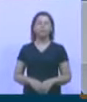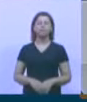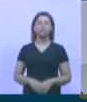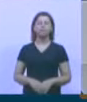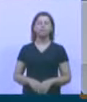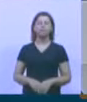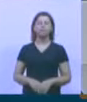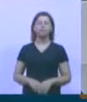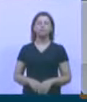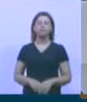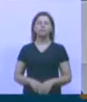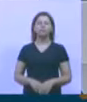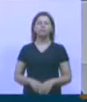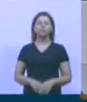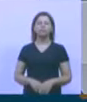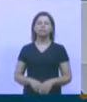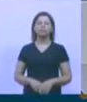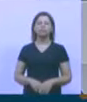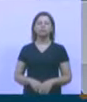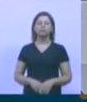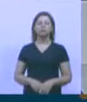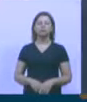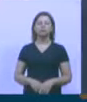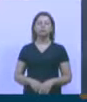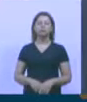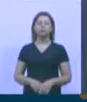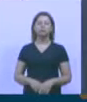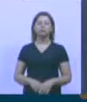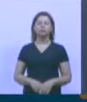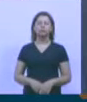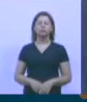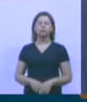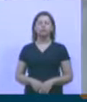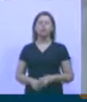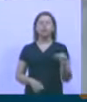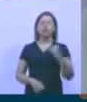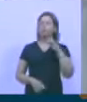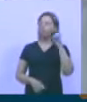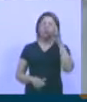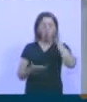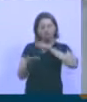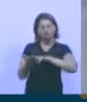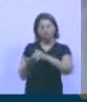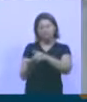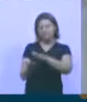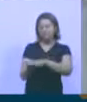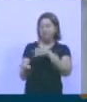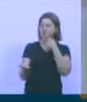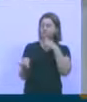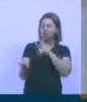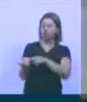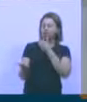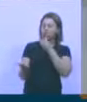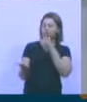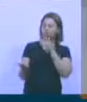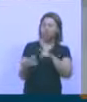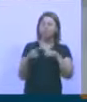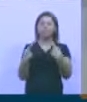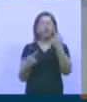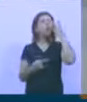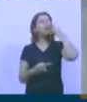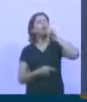his palm. Eu não. But I looked at the palm of my God. Eu não olhei para a palma da mão daquele homem, mas para a palma da mão